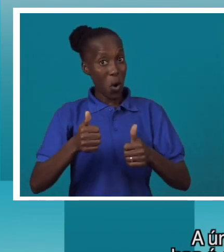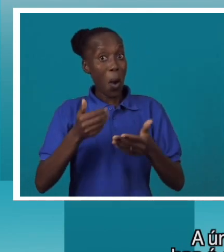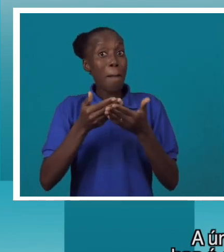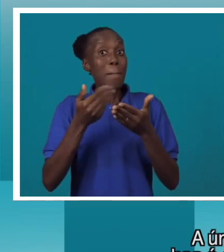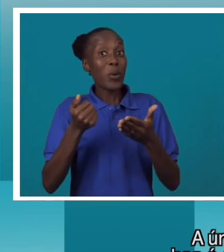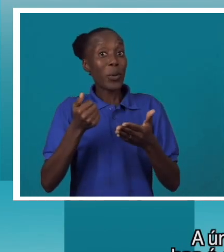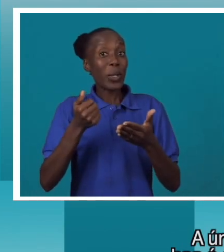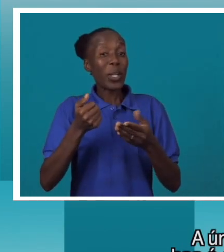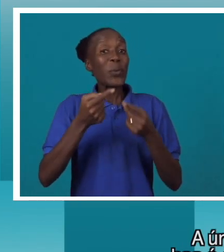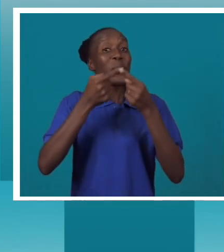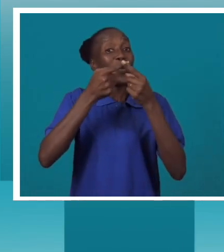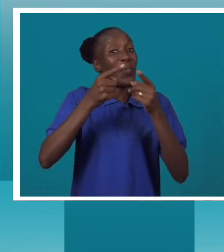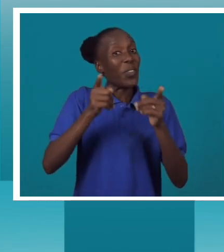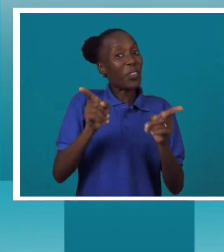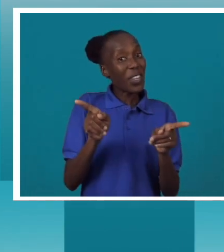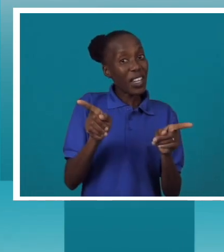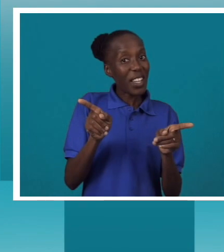diferentes.